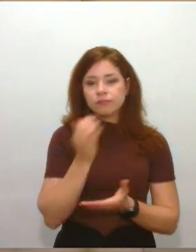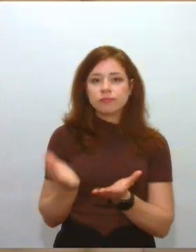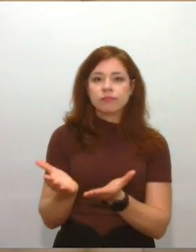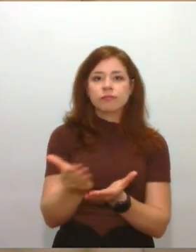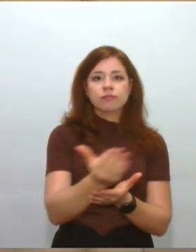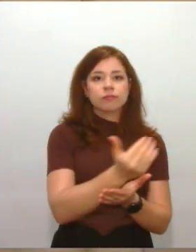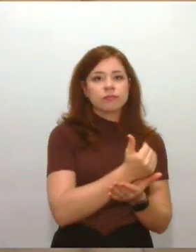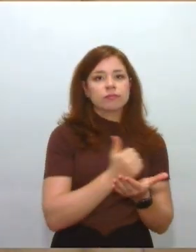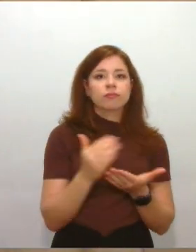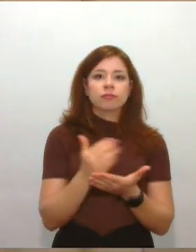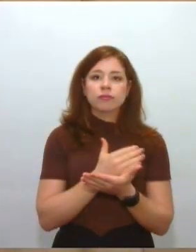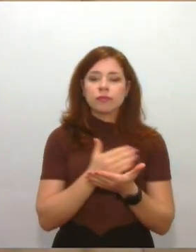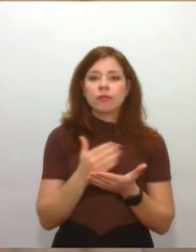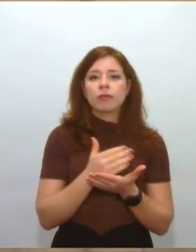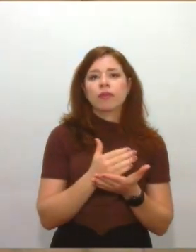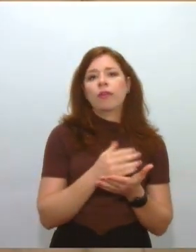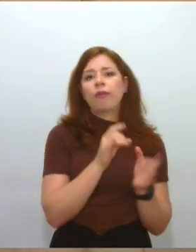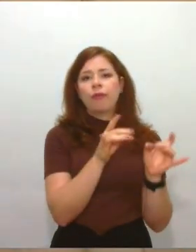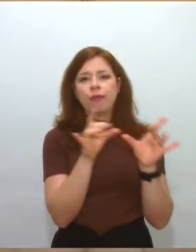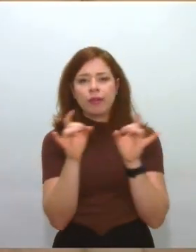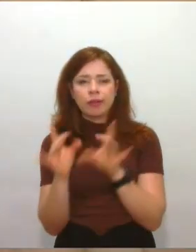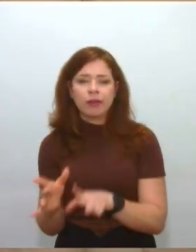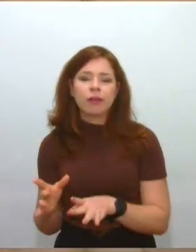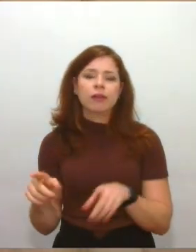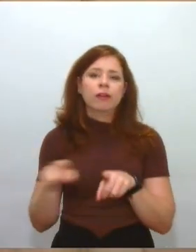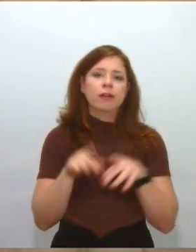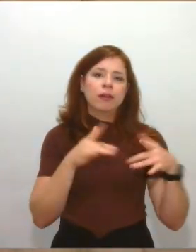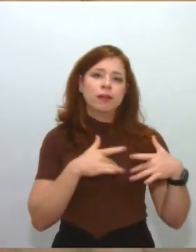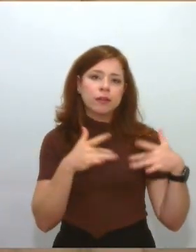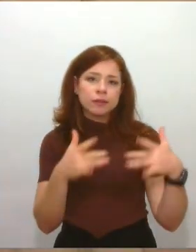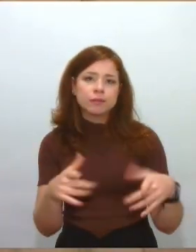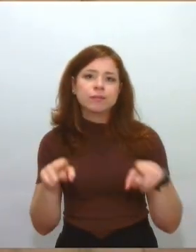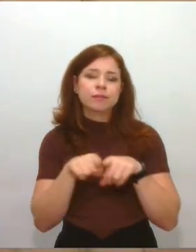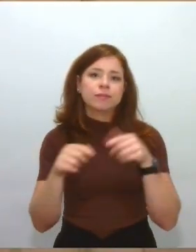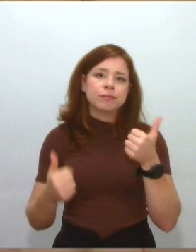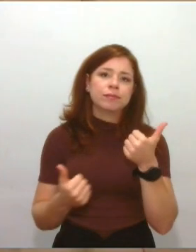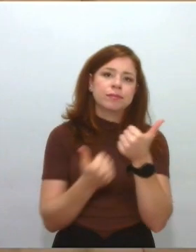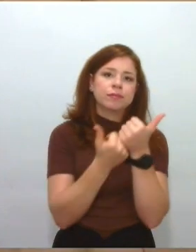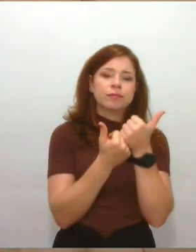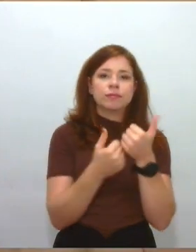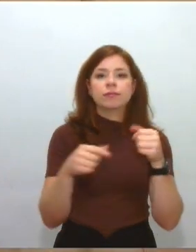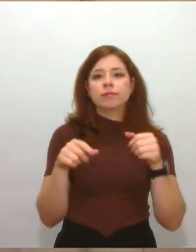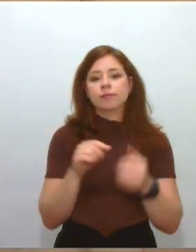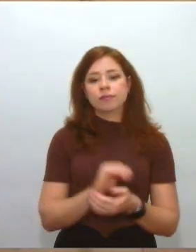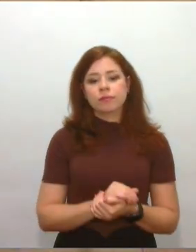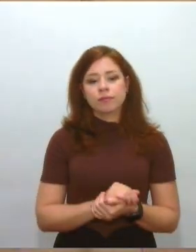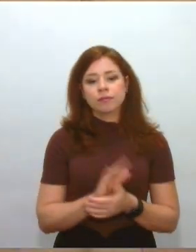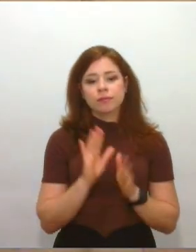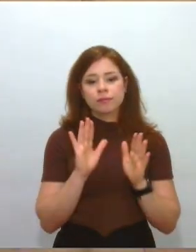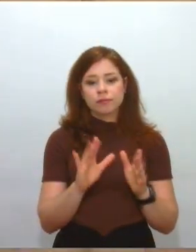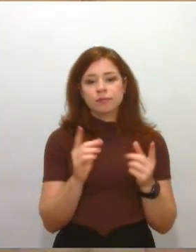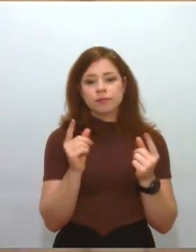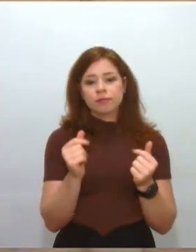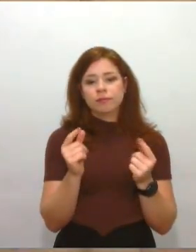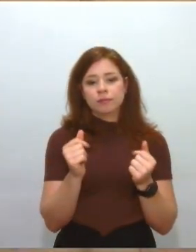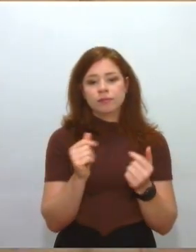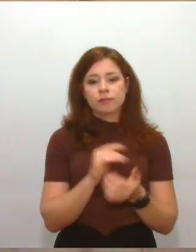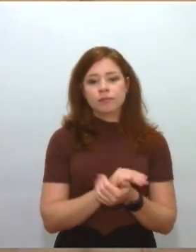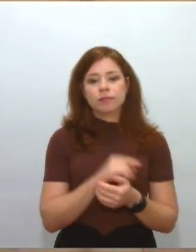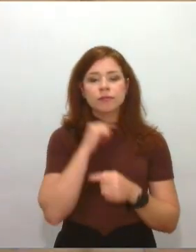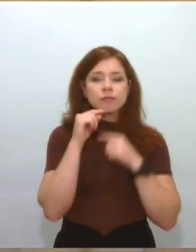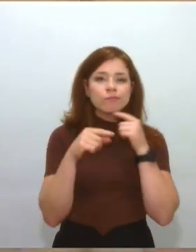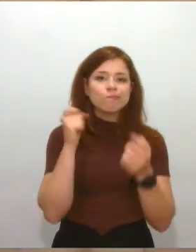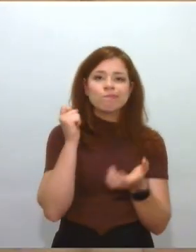de doação, de patrocínio e de apoio, mas também foi um valor que não paga um terço